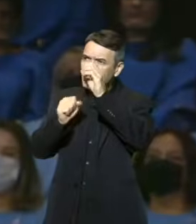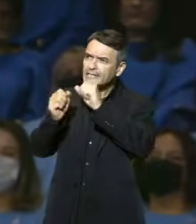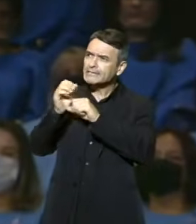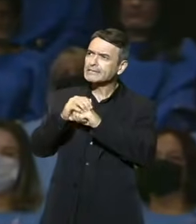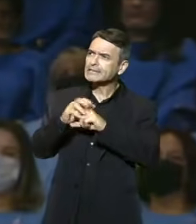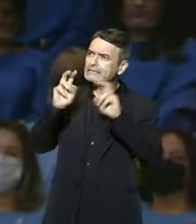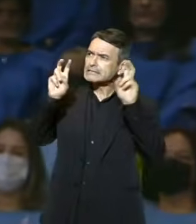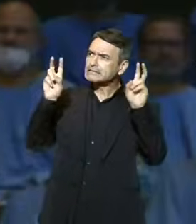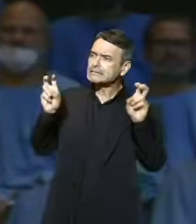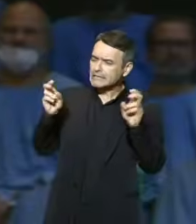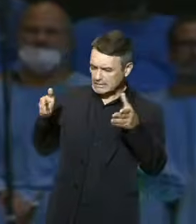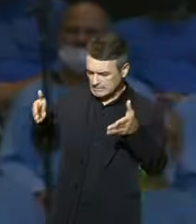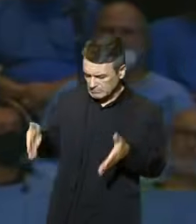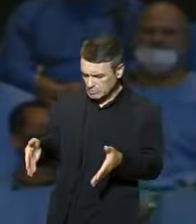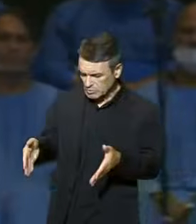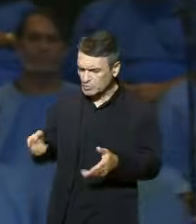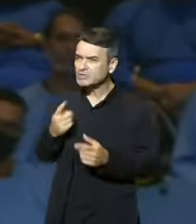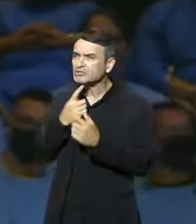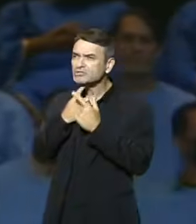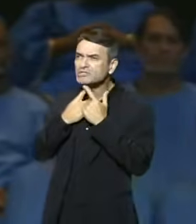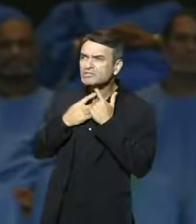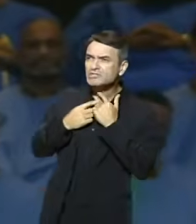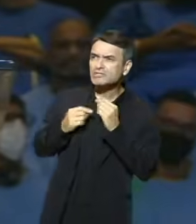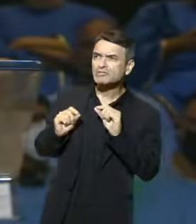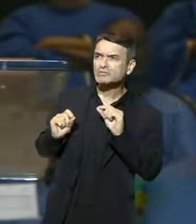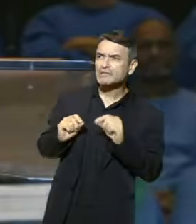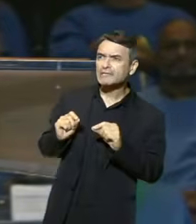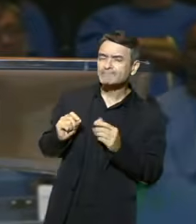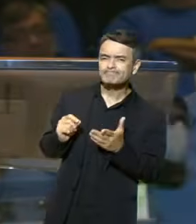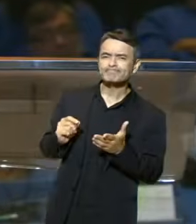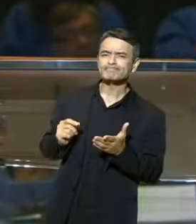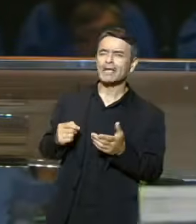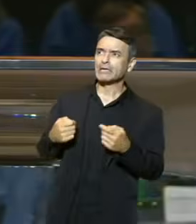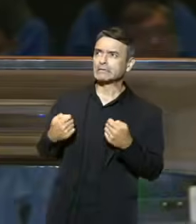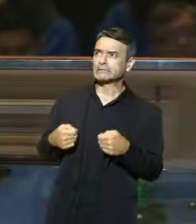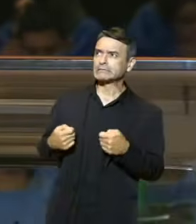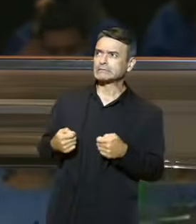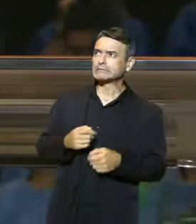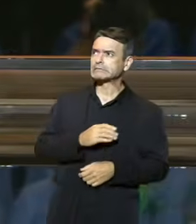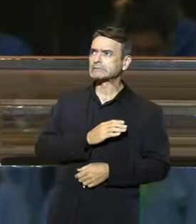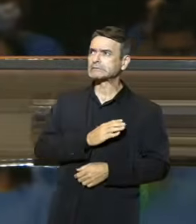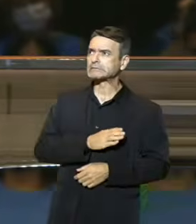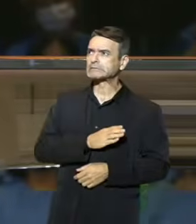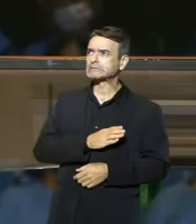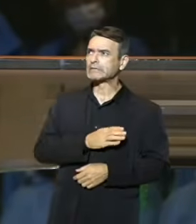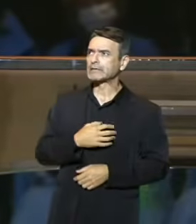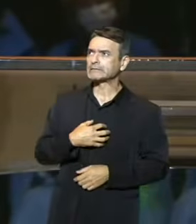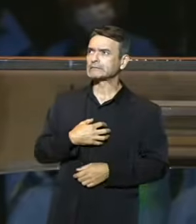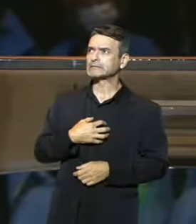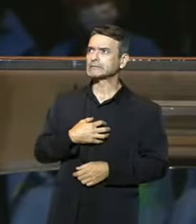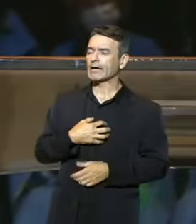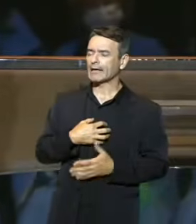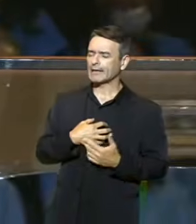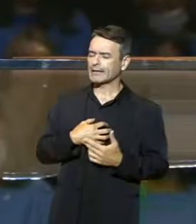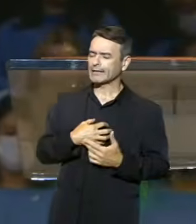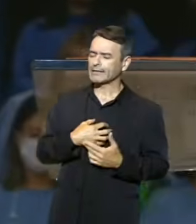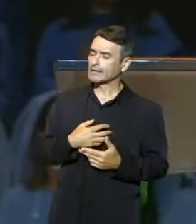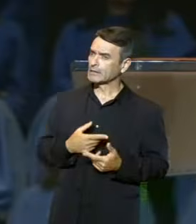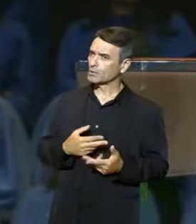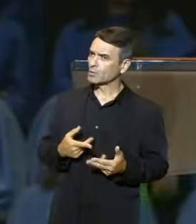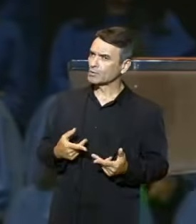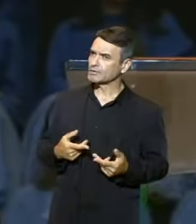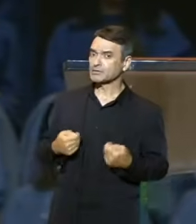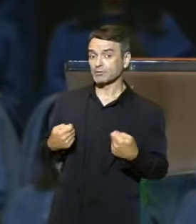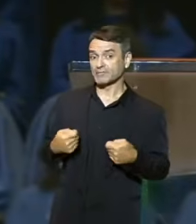das sepulturas do desejo para tomar uma decisão no nosso coração e sepultar